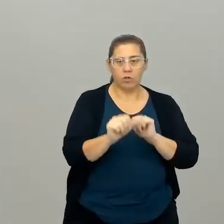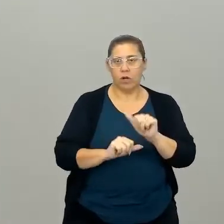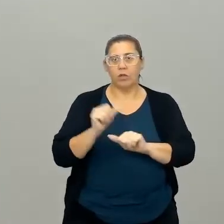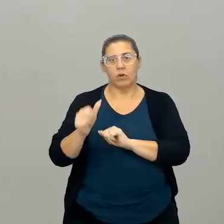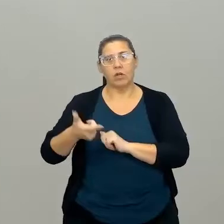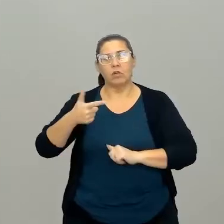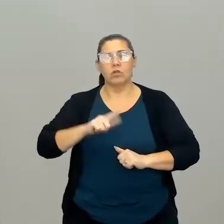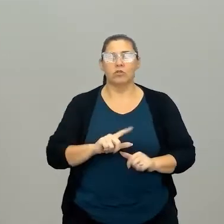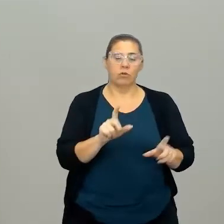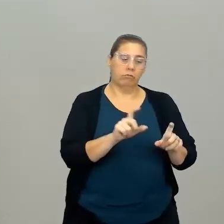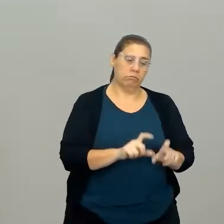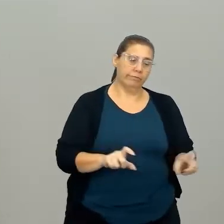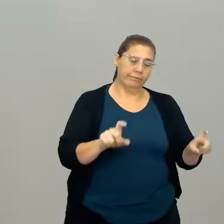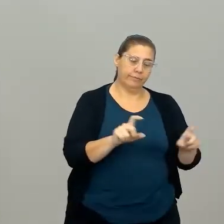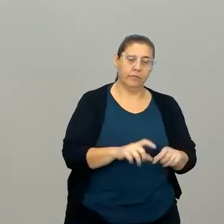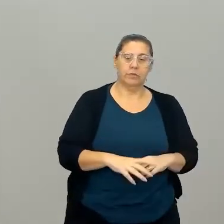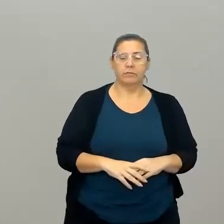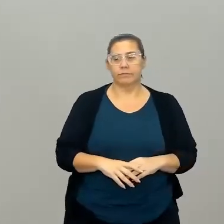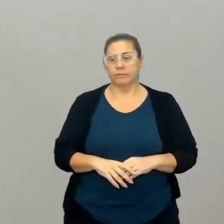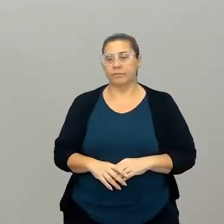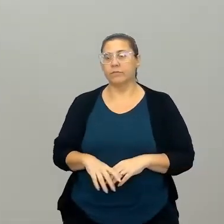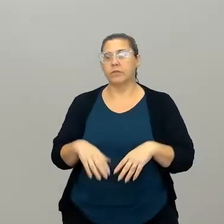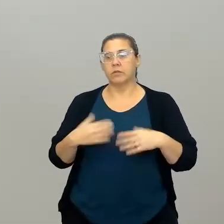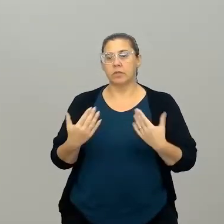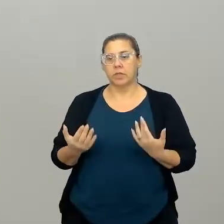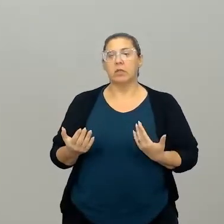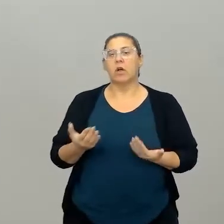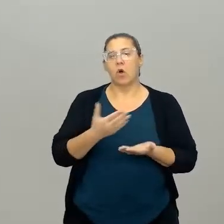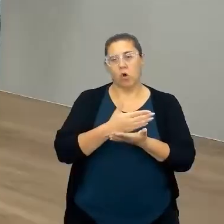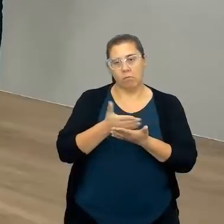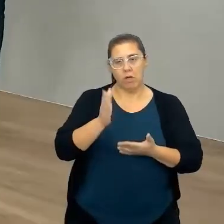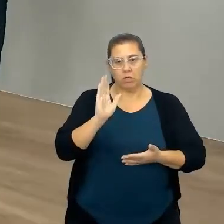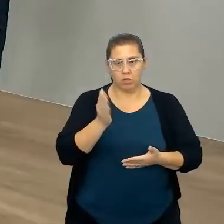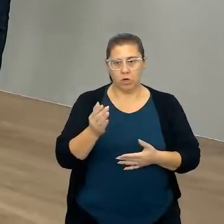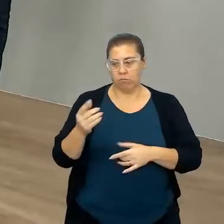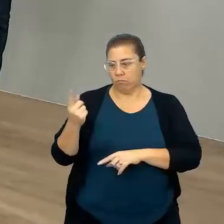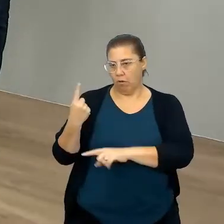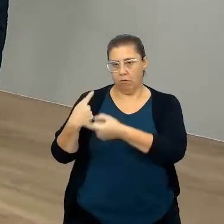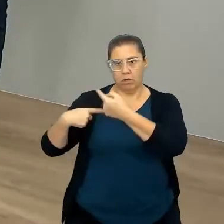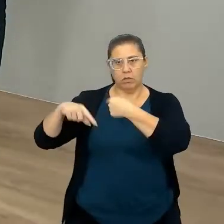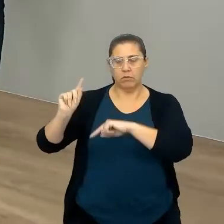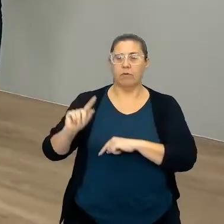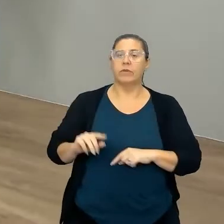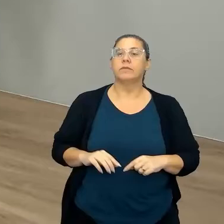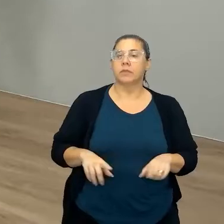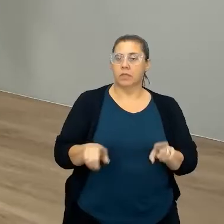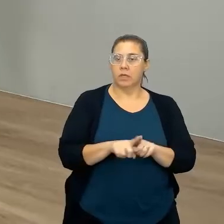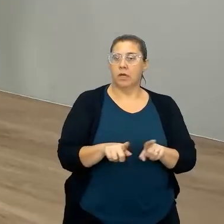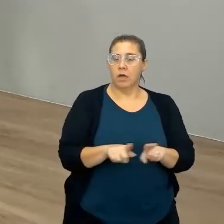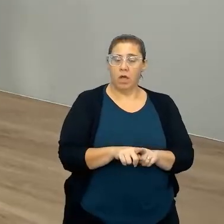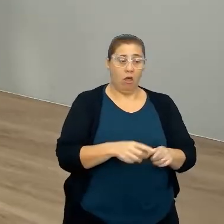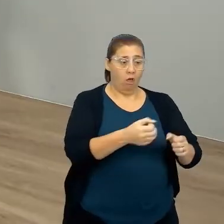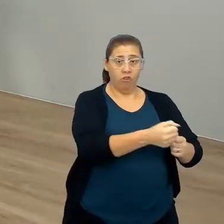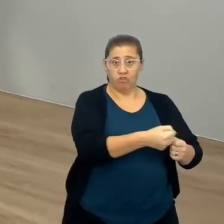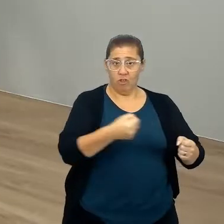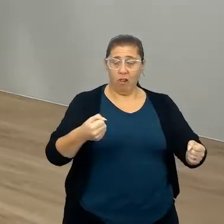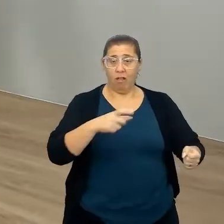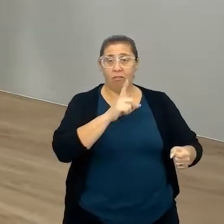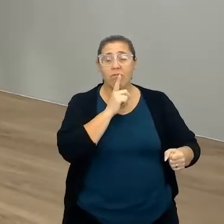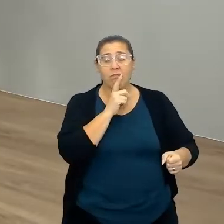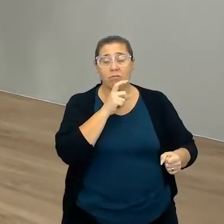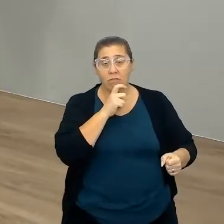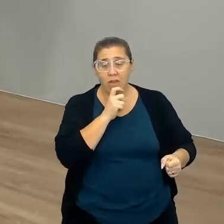constantemente. Não é à toa que já começou a crescer o mercado de geladeiras com 5G, fornos com